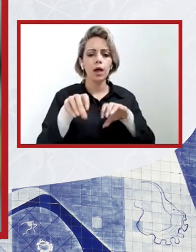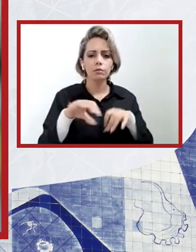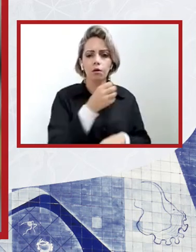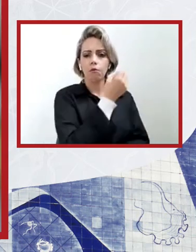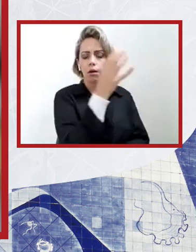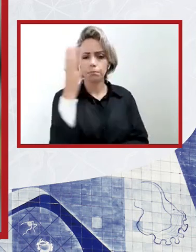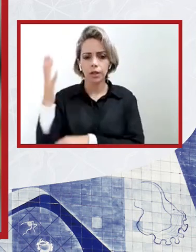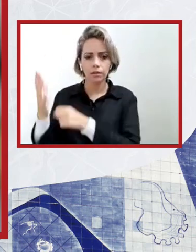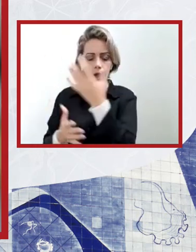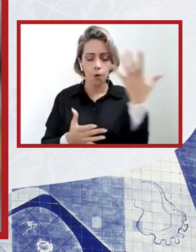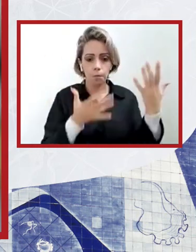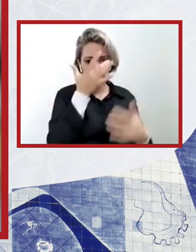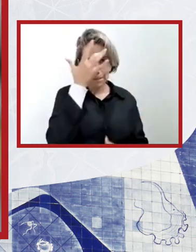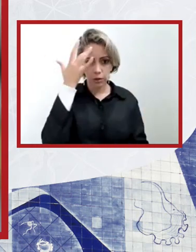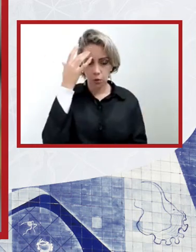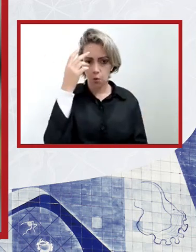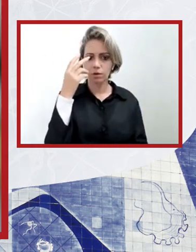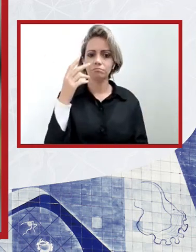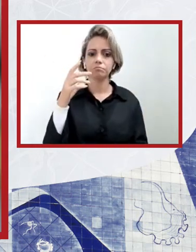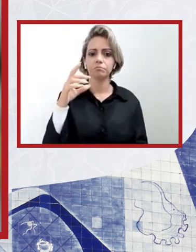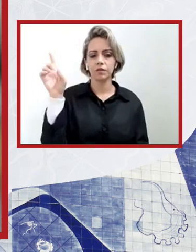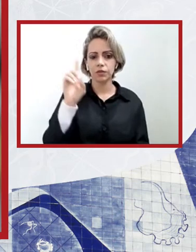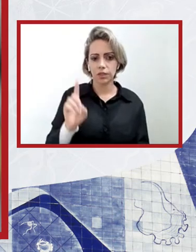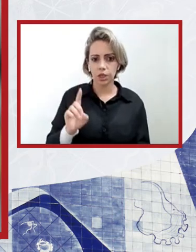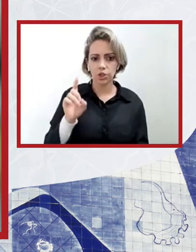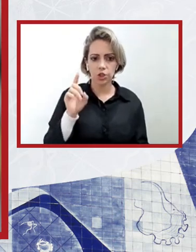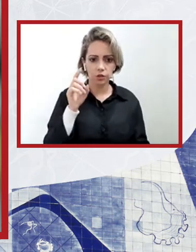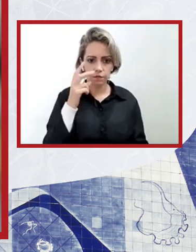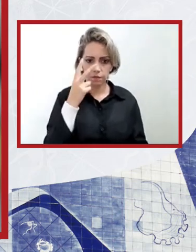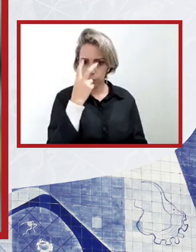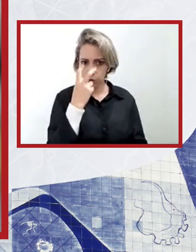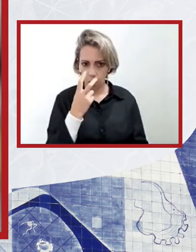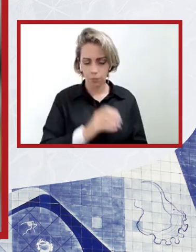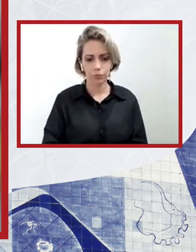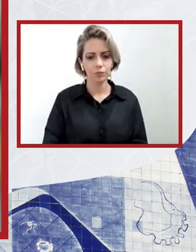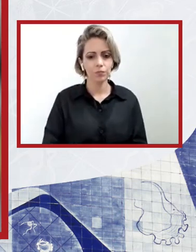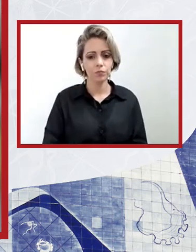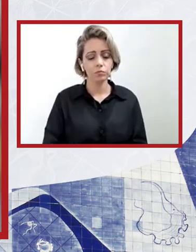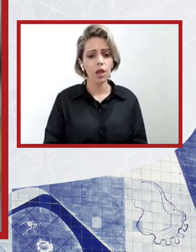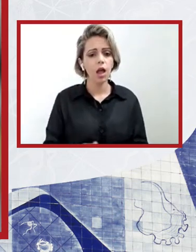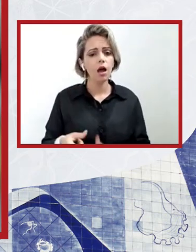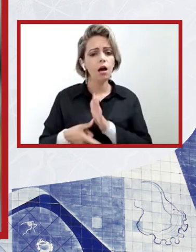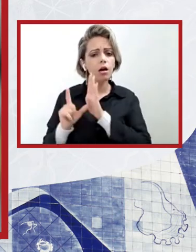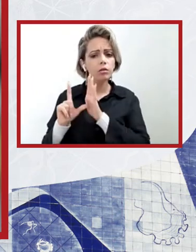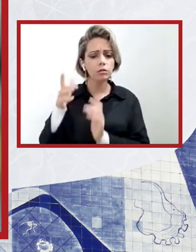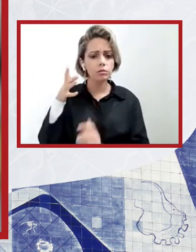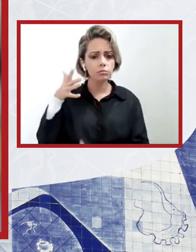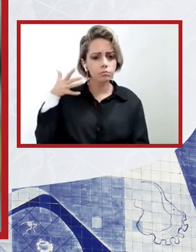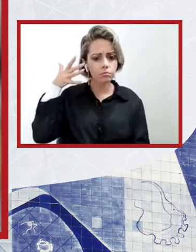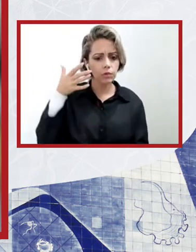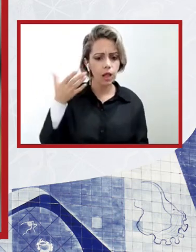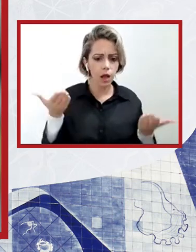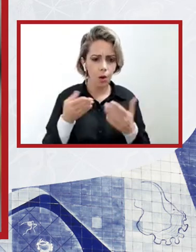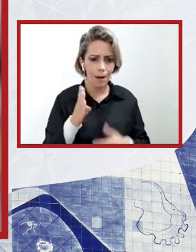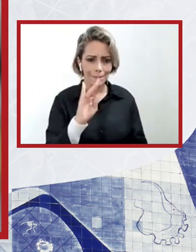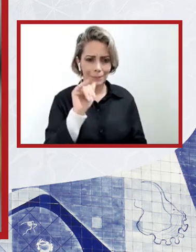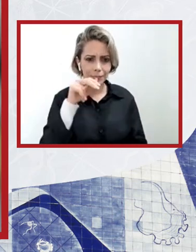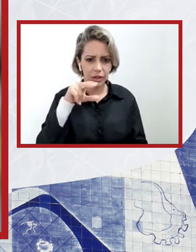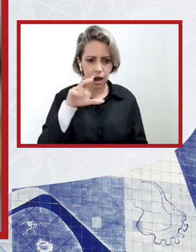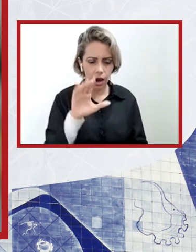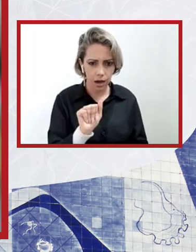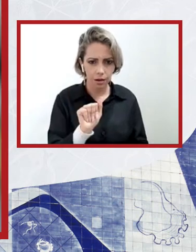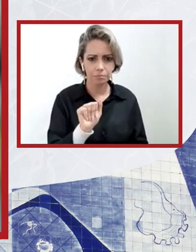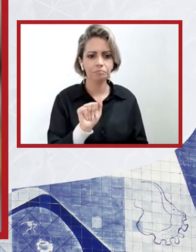deficientes visuais. Antes de passar a palavra para os nossos palestrantes, eu vou passar a palavra para a Bianca, para ela apresentar